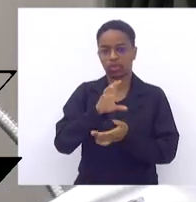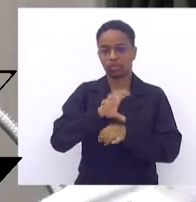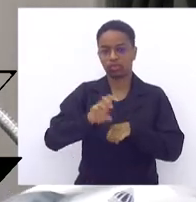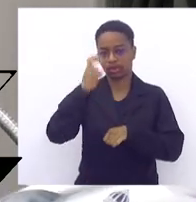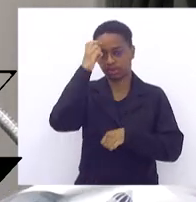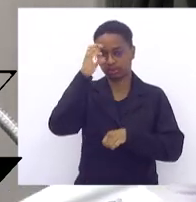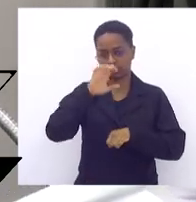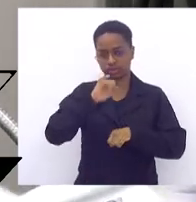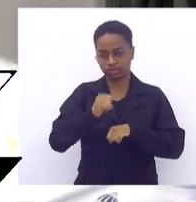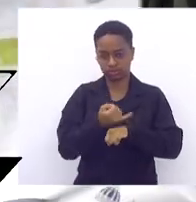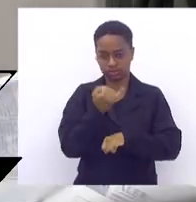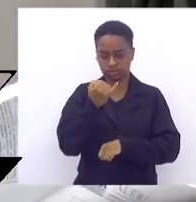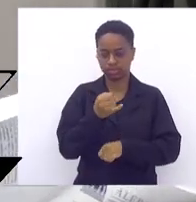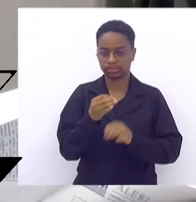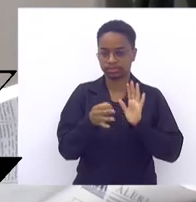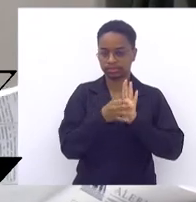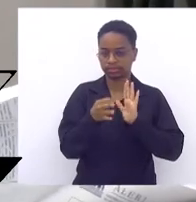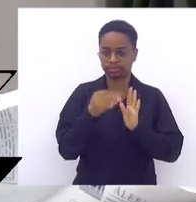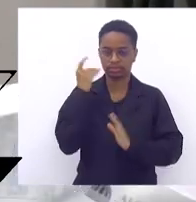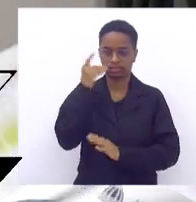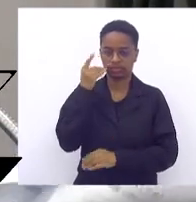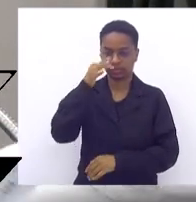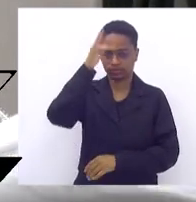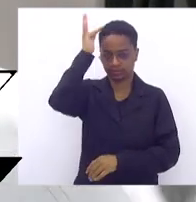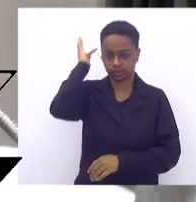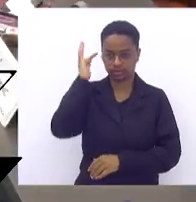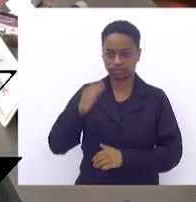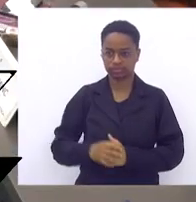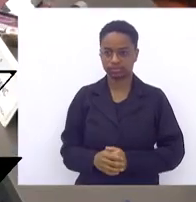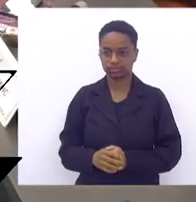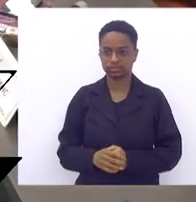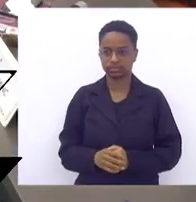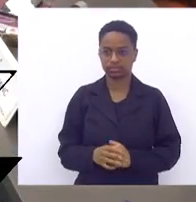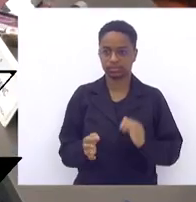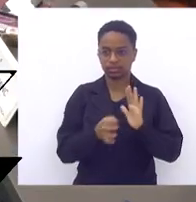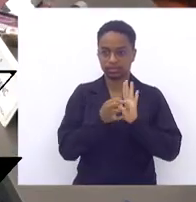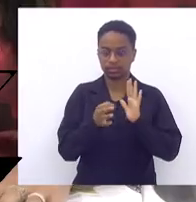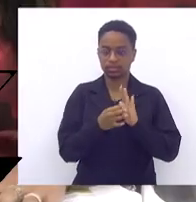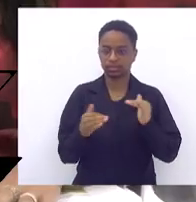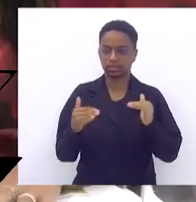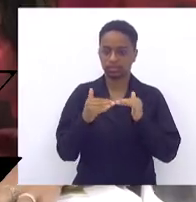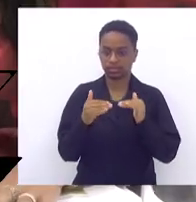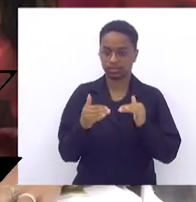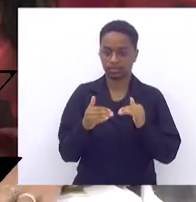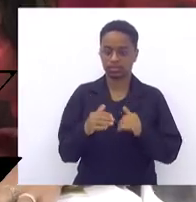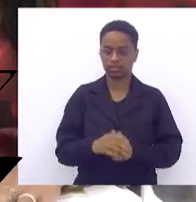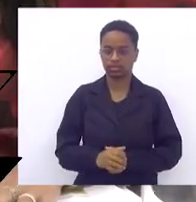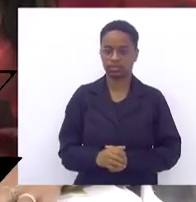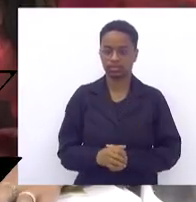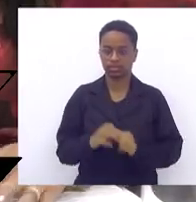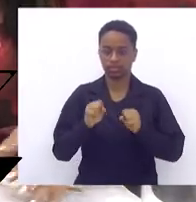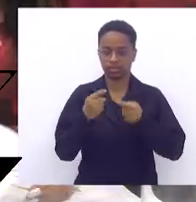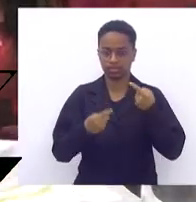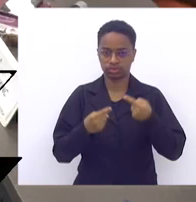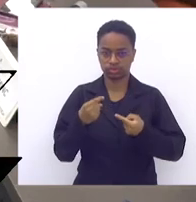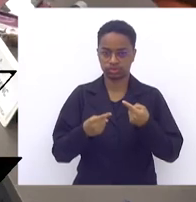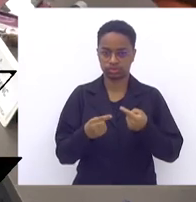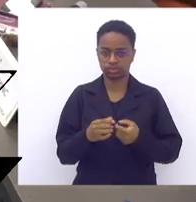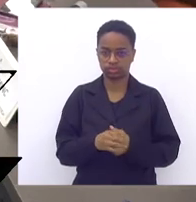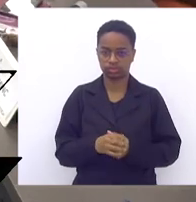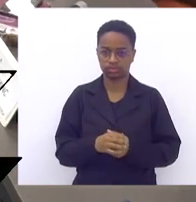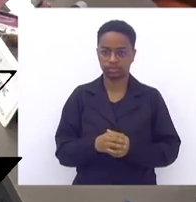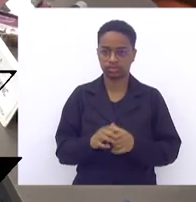Jerusalém. Para parecer, deputado Fred Pacheco. Parecer, presidente, é favorável à emenda. Em discussão. Situado